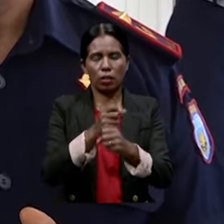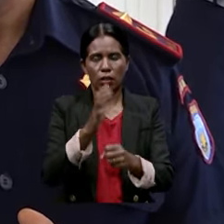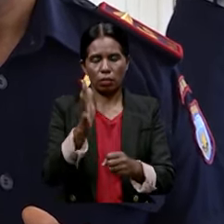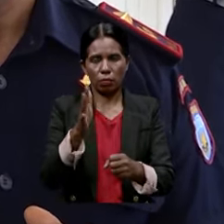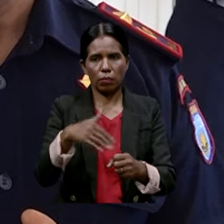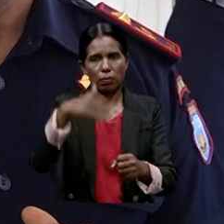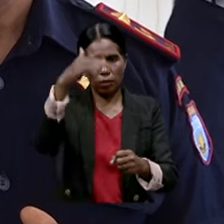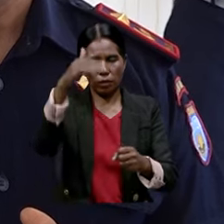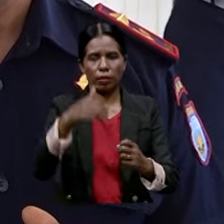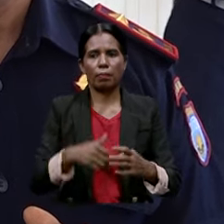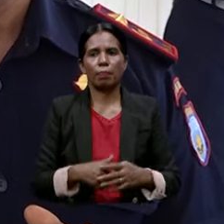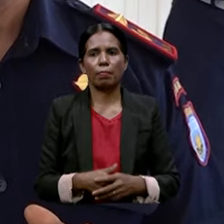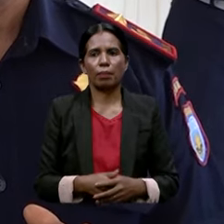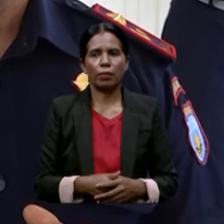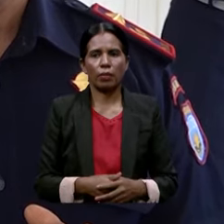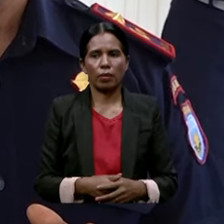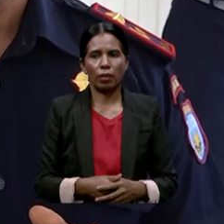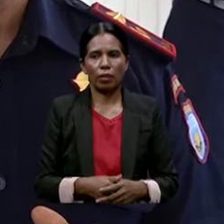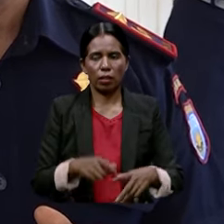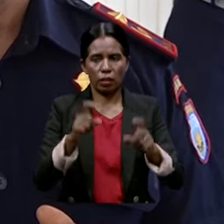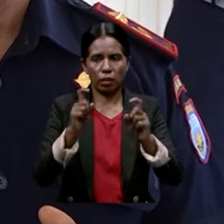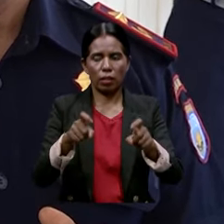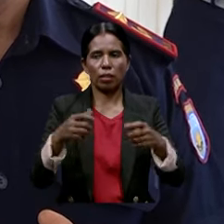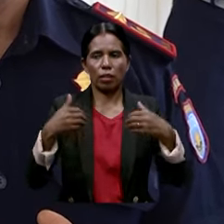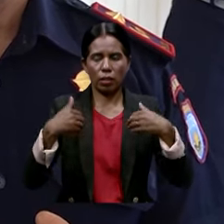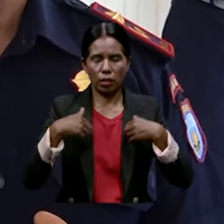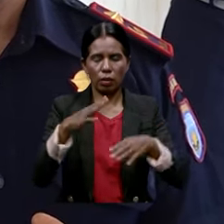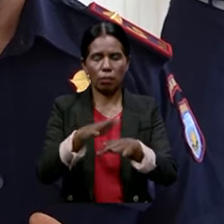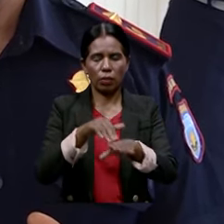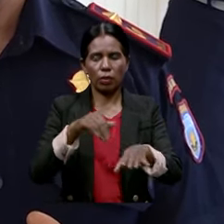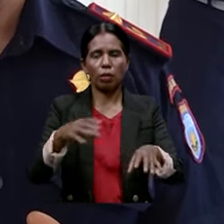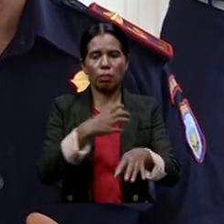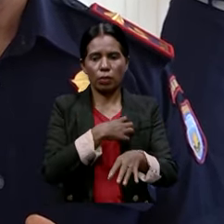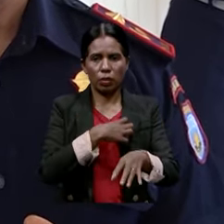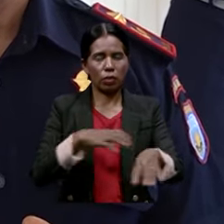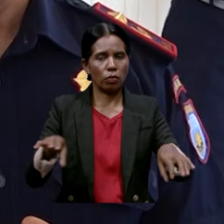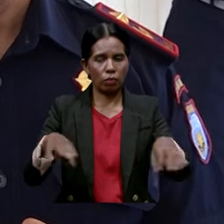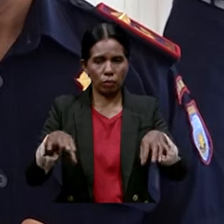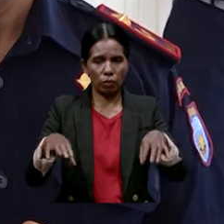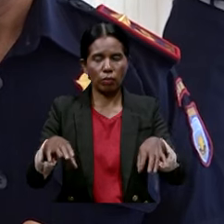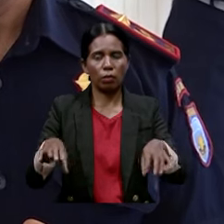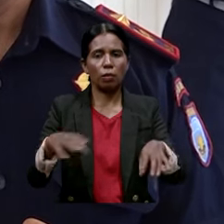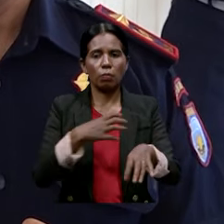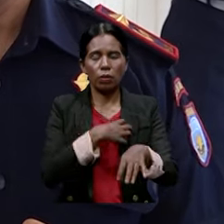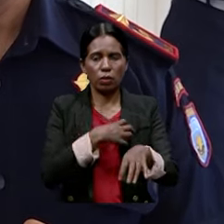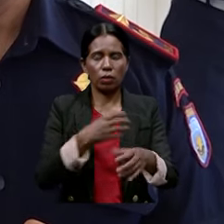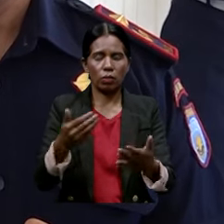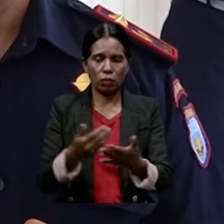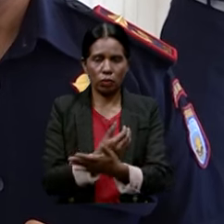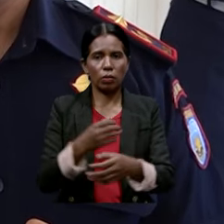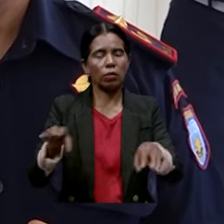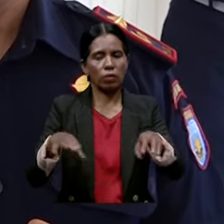baleta nentau solusaun makanya tengki iha rekrutamento para atunune bele iha